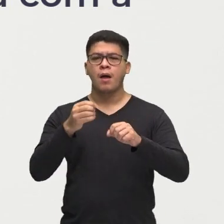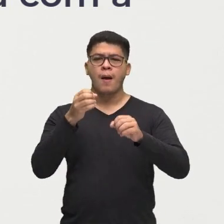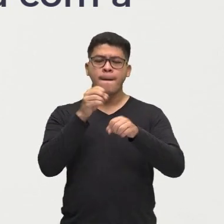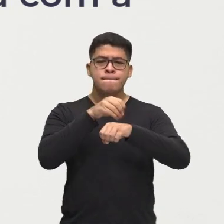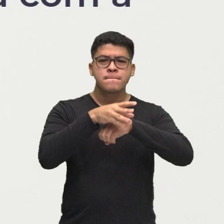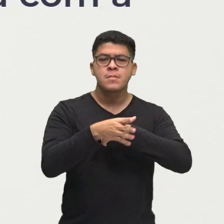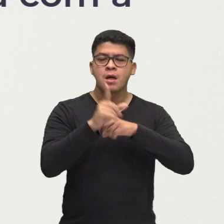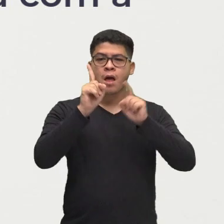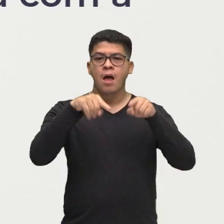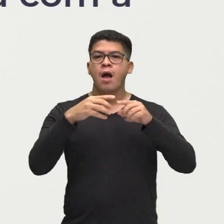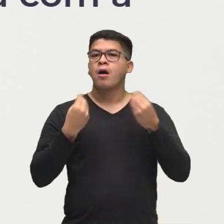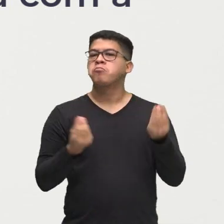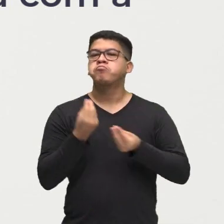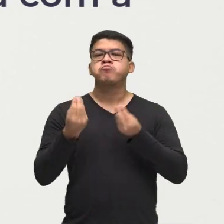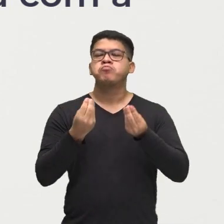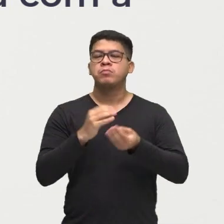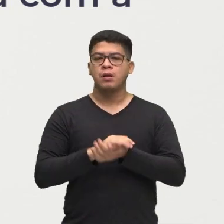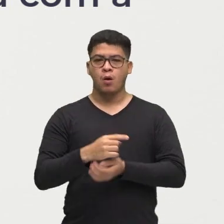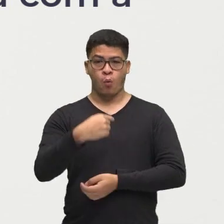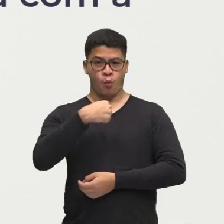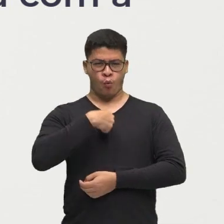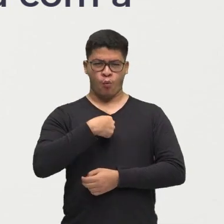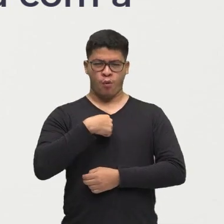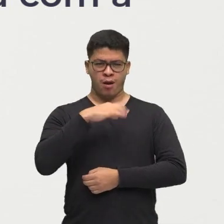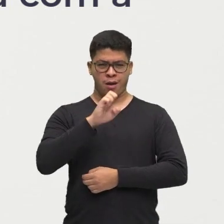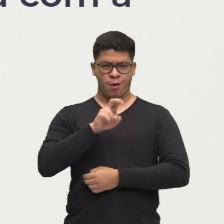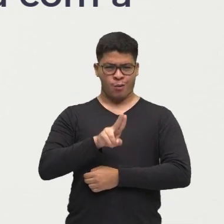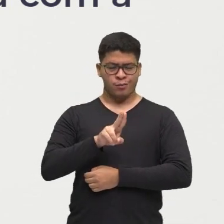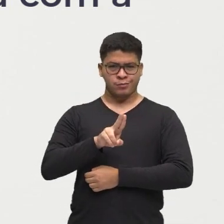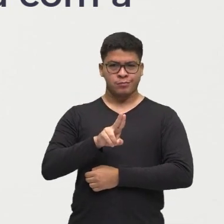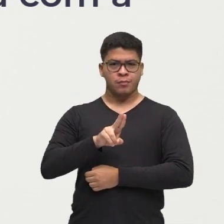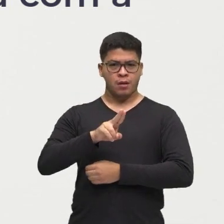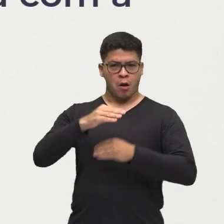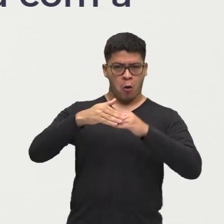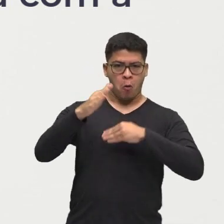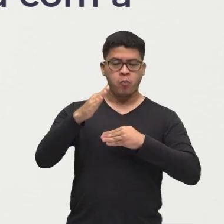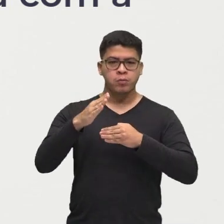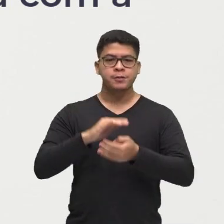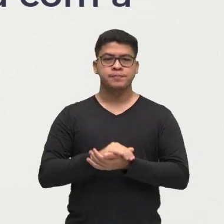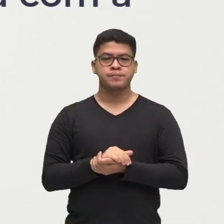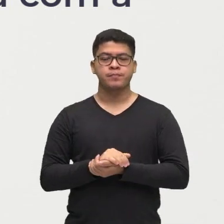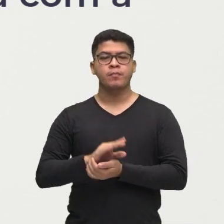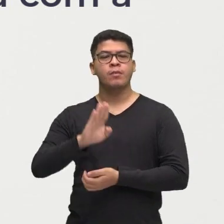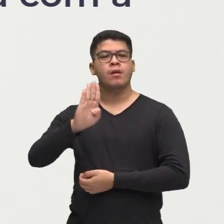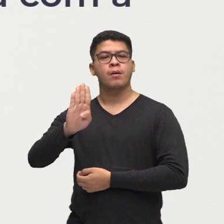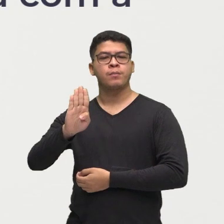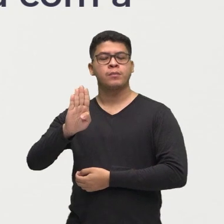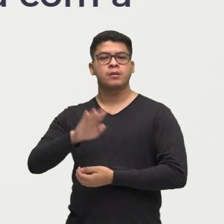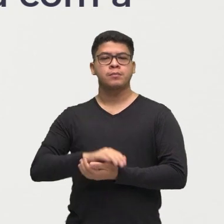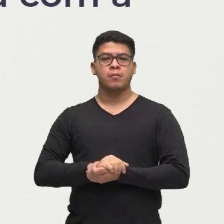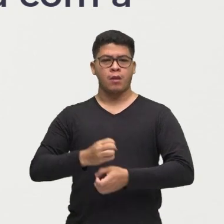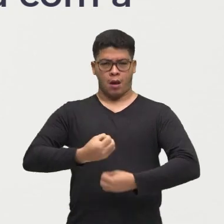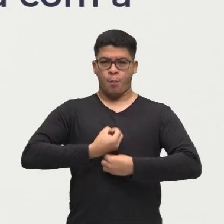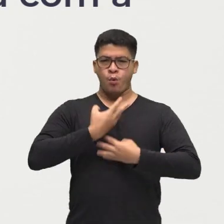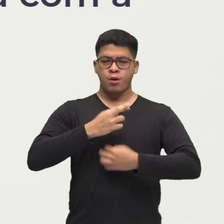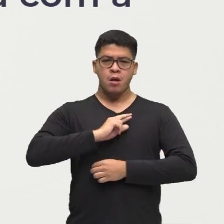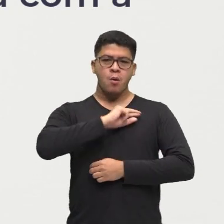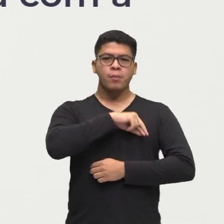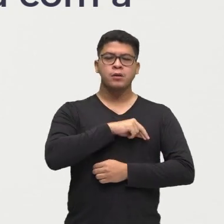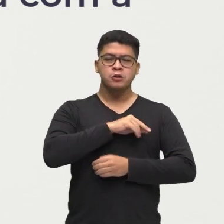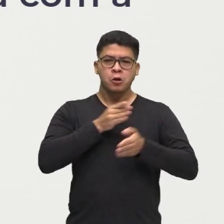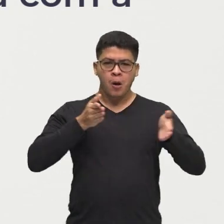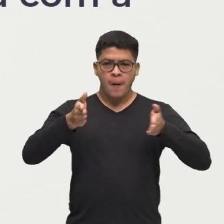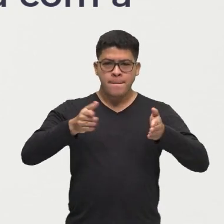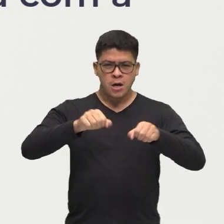poesia romântica marca uma ruptura poética clássica quando abandona os esquemas métricos regulares